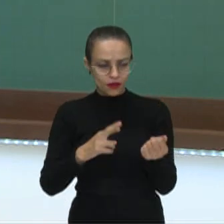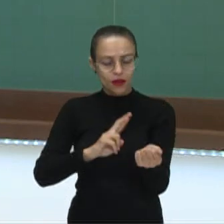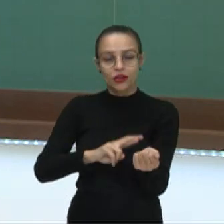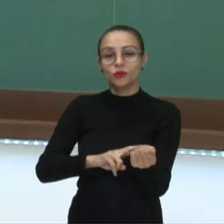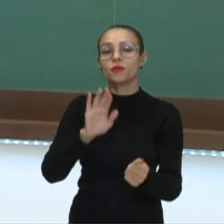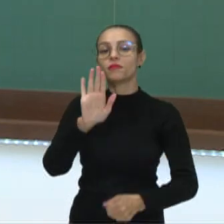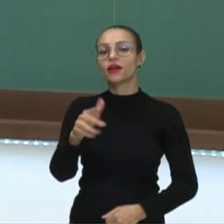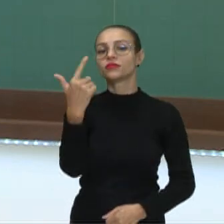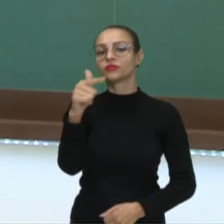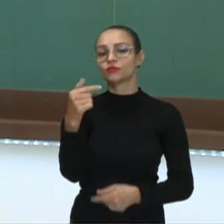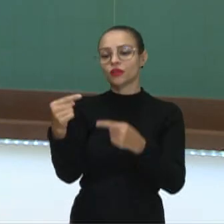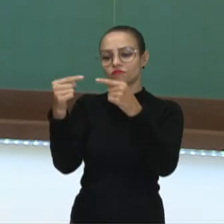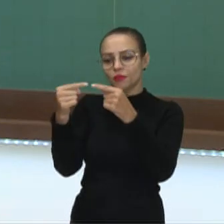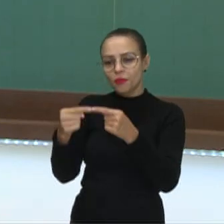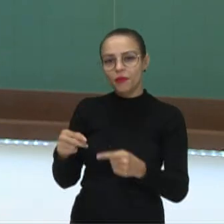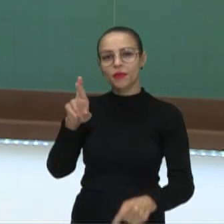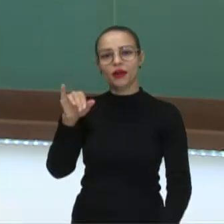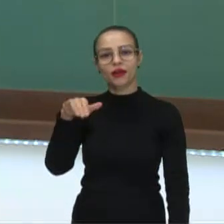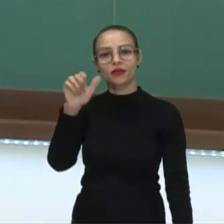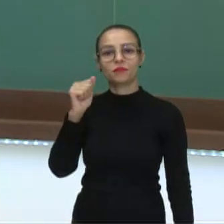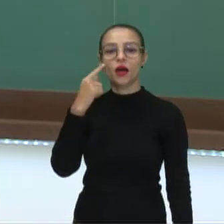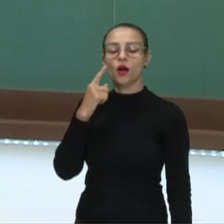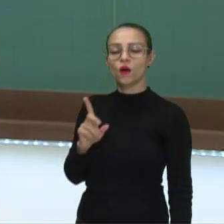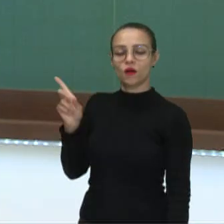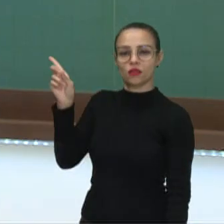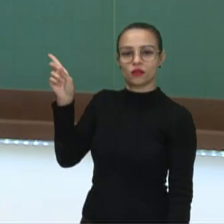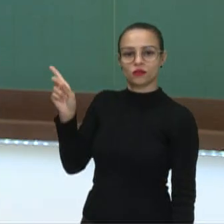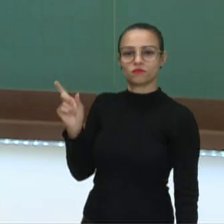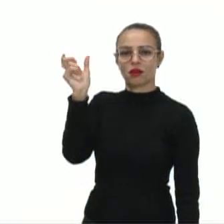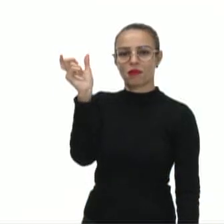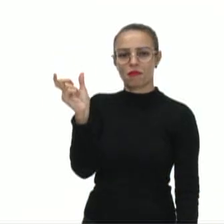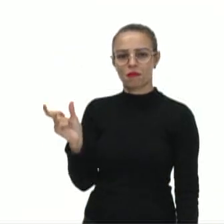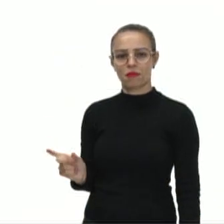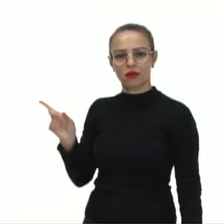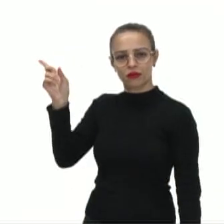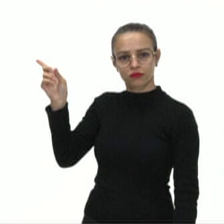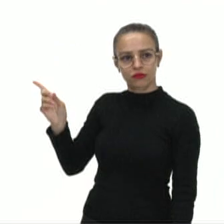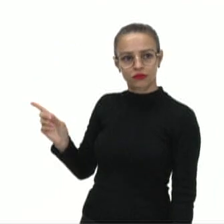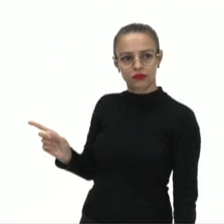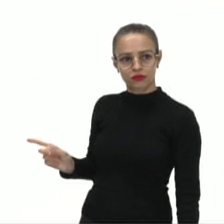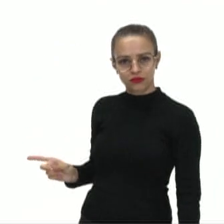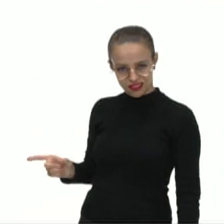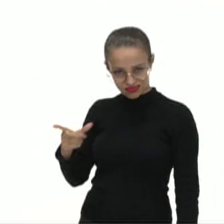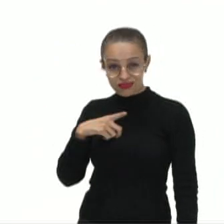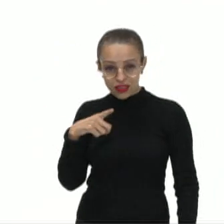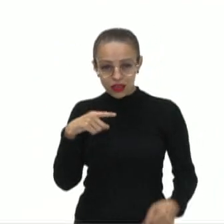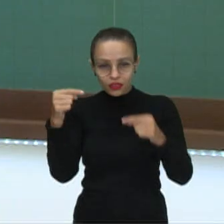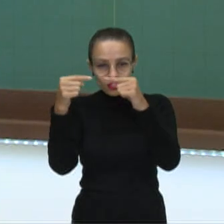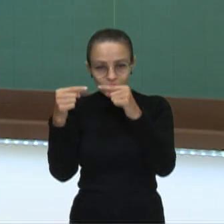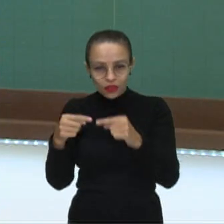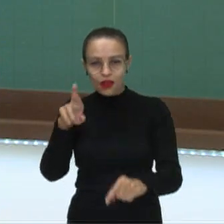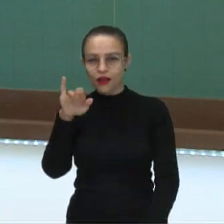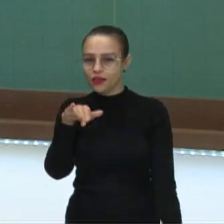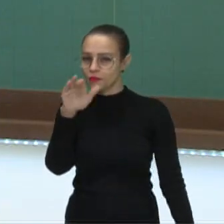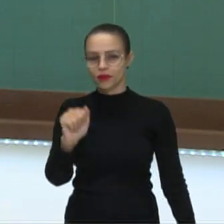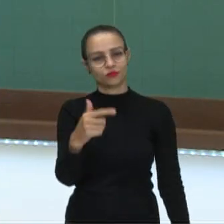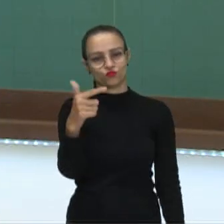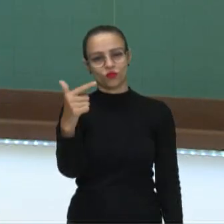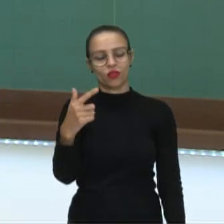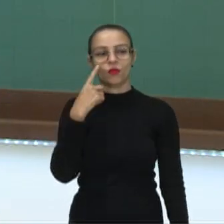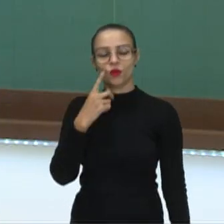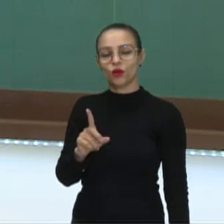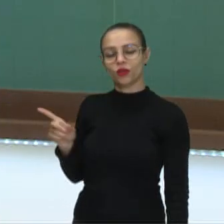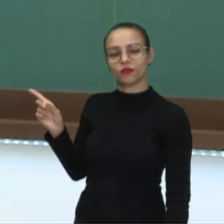Confira aqui, Estio, sublime, pátria, entrando e destino. Ocorre rima aqui? Não, né? Olha